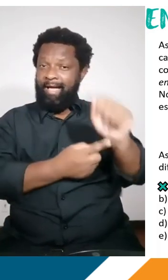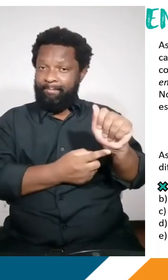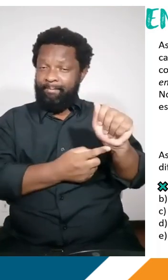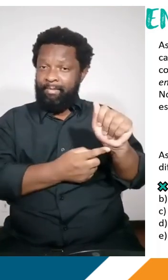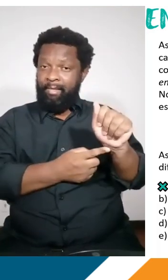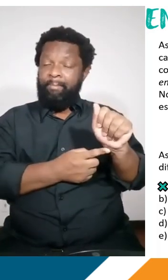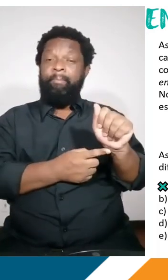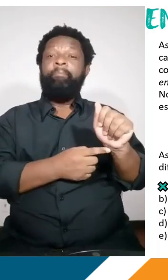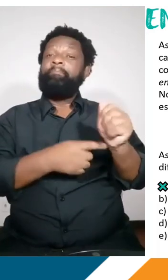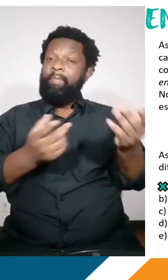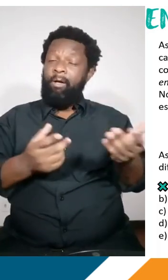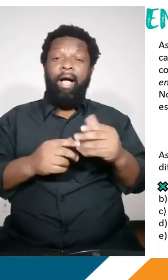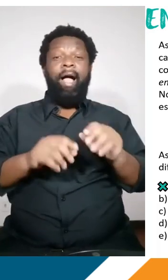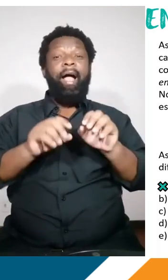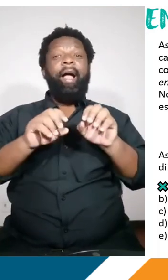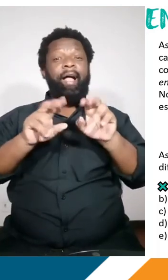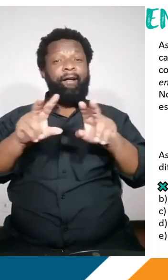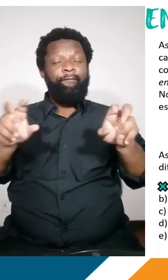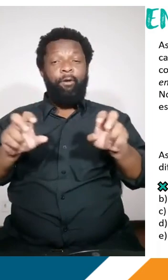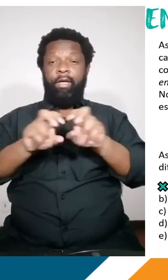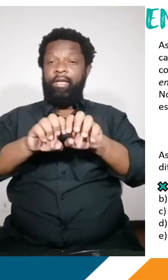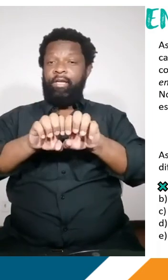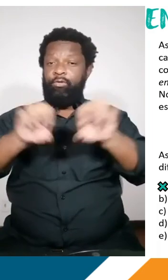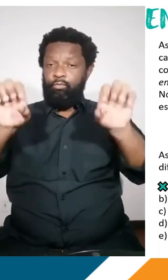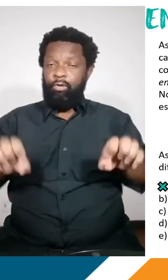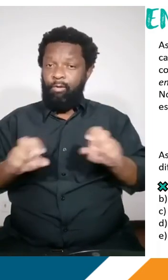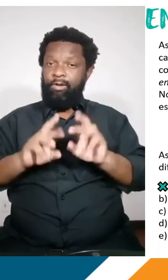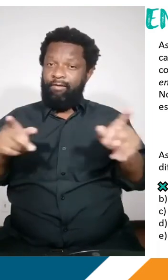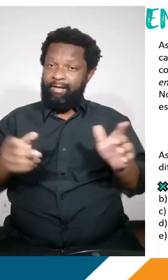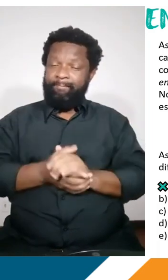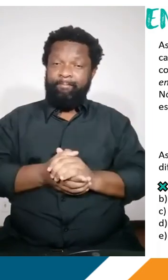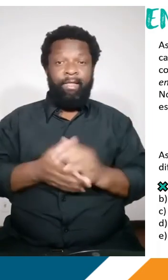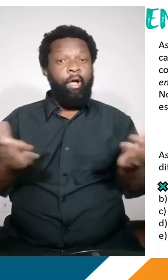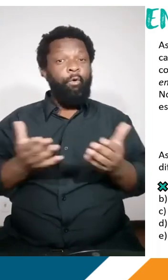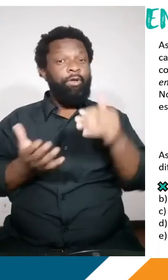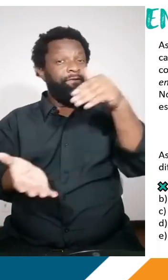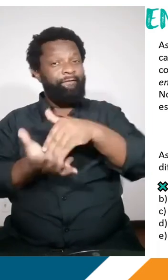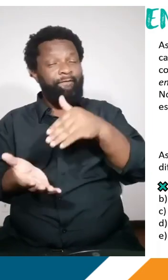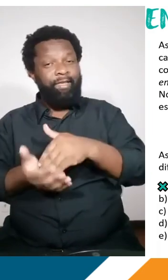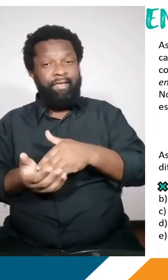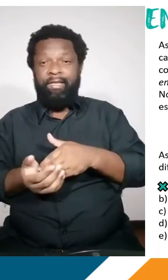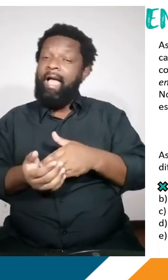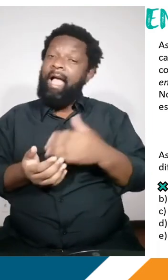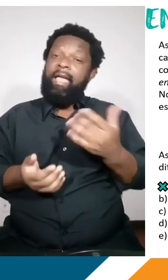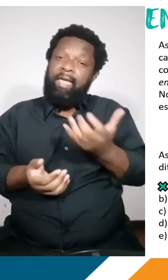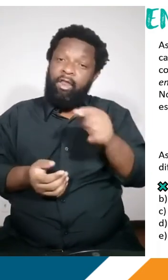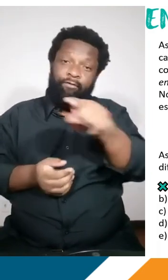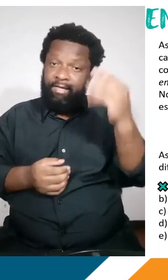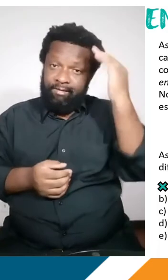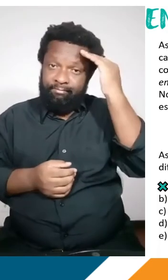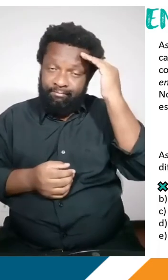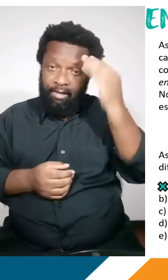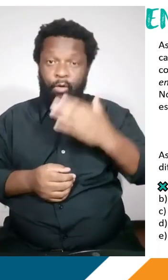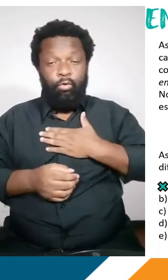fórmula molecular será a mesma, porém a fórmula estrutural é diferente. E pessoal, paramos por aqui. Espero que tenha